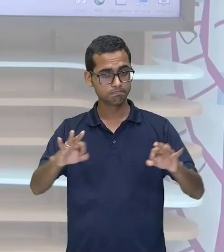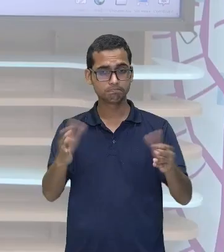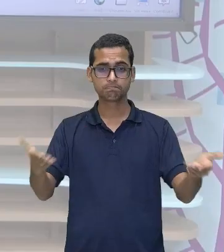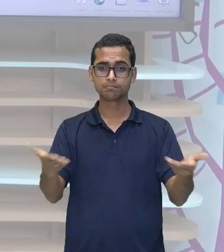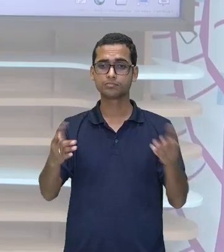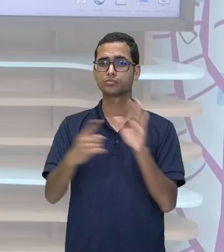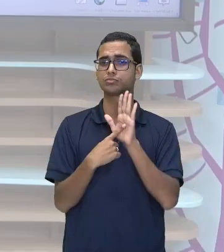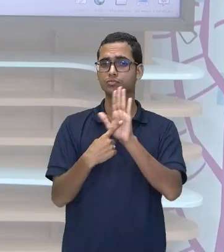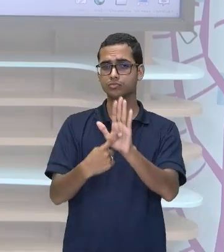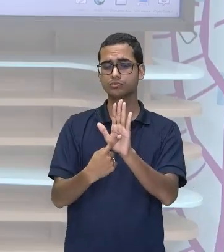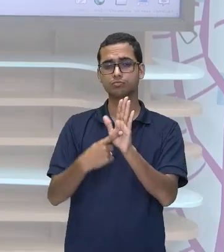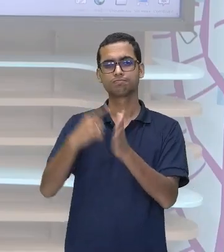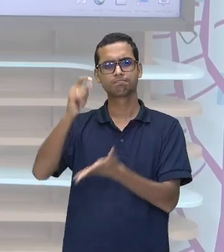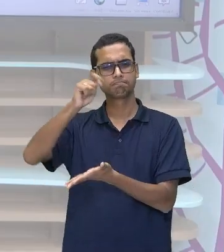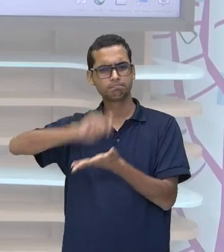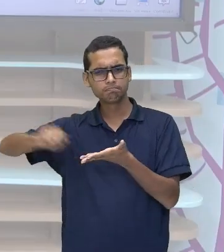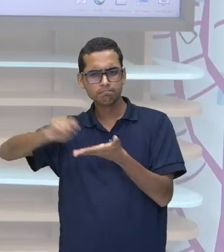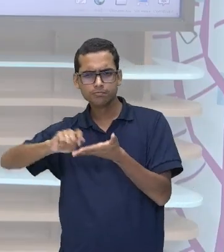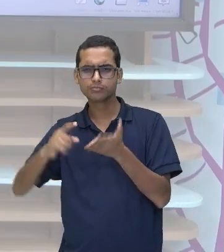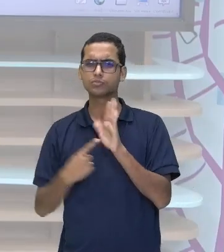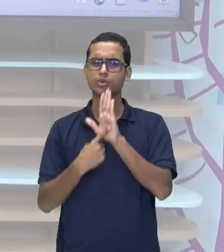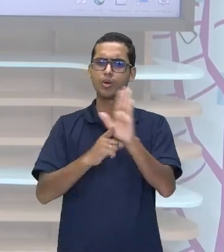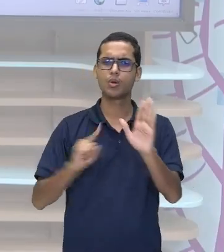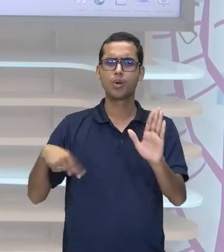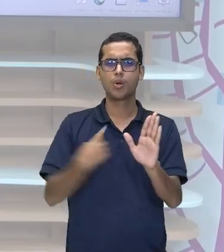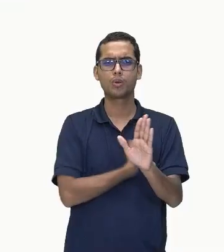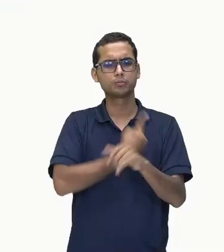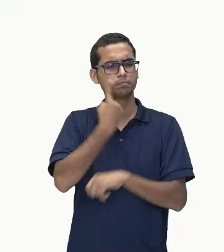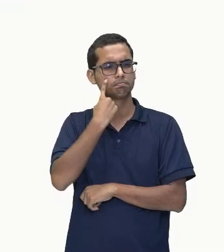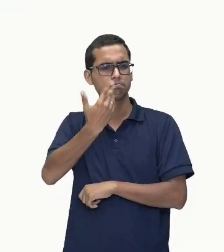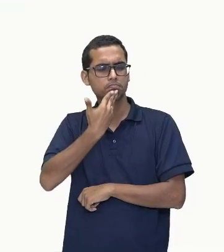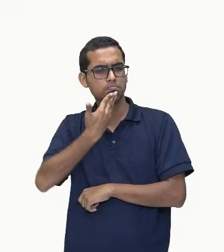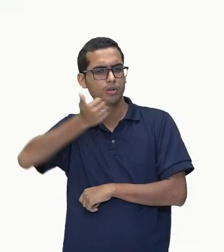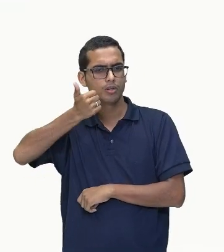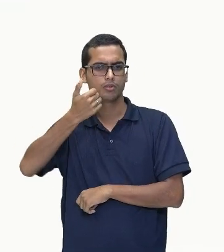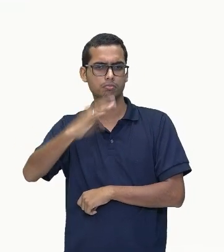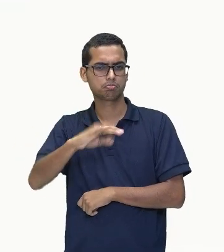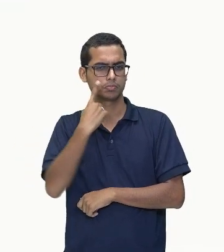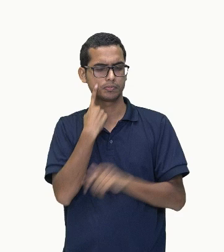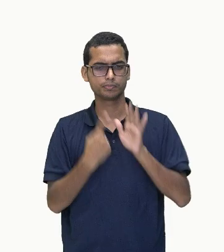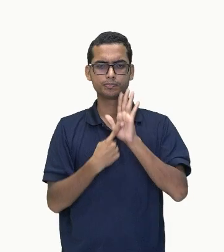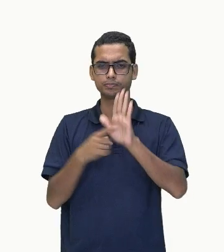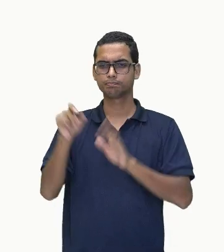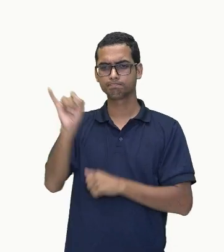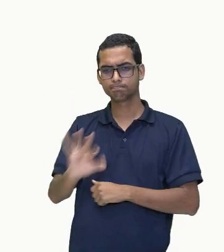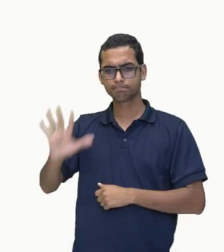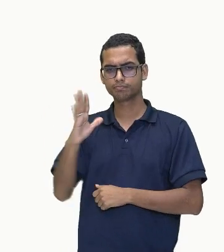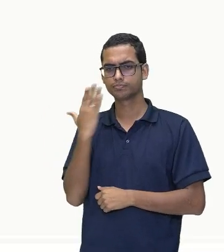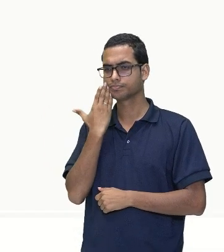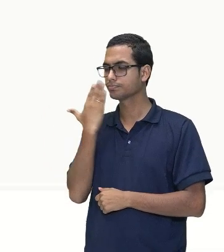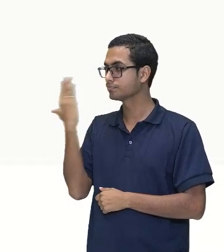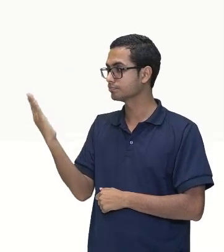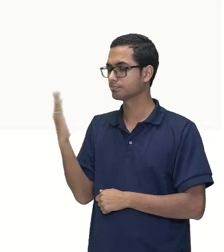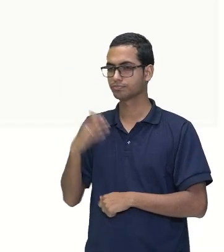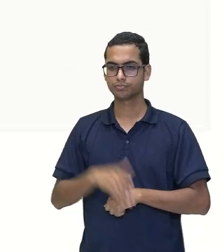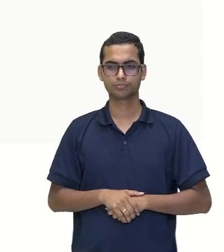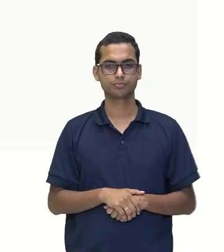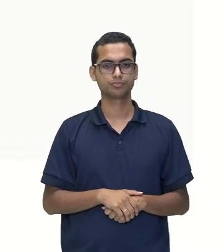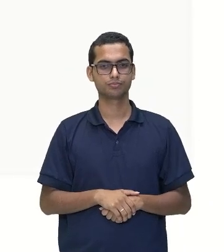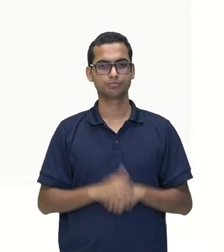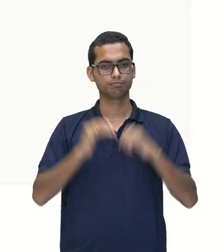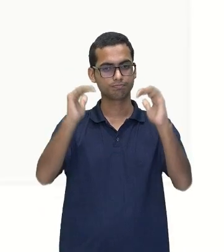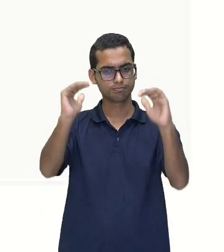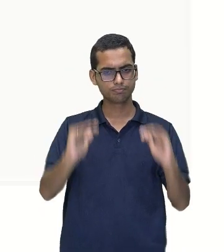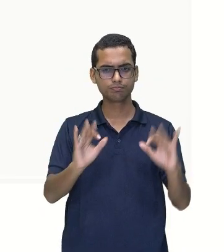aqui escrever só para a gente enxergar melhor, tá? Vamos redesenhar a figura. Vou colocar aqui embaixo,